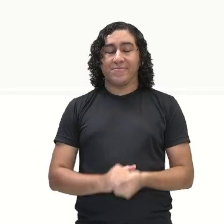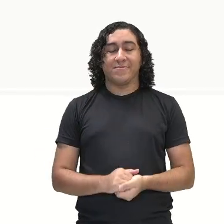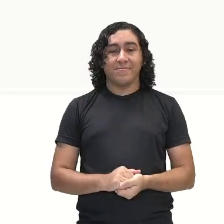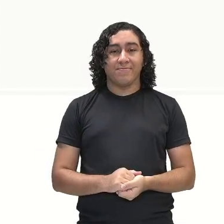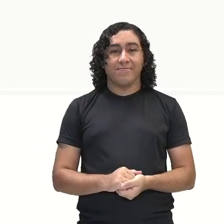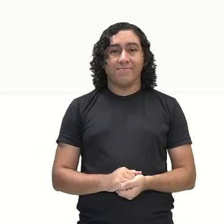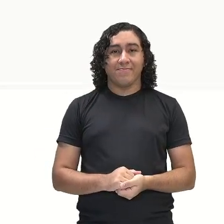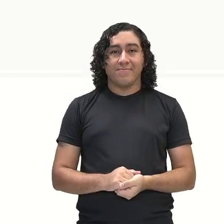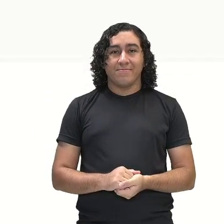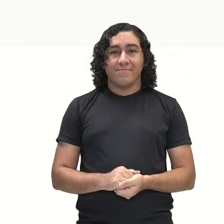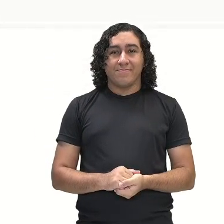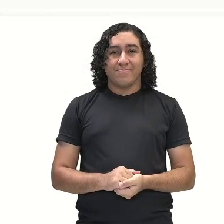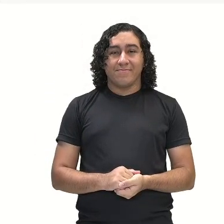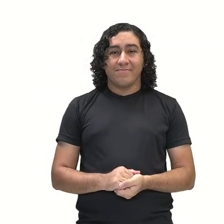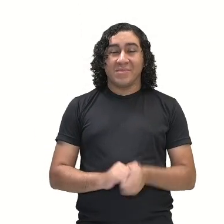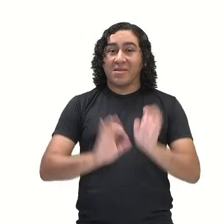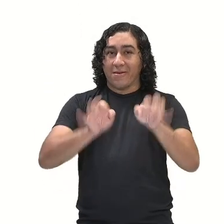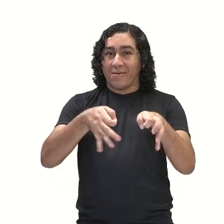Tranquilo, meus amigos?